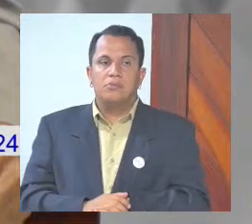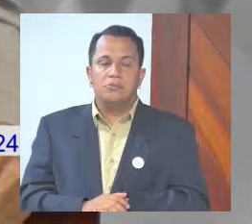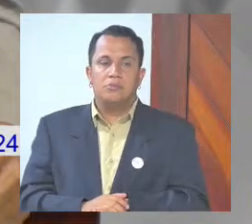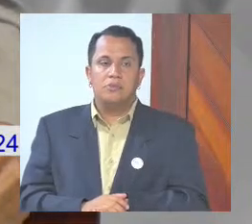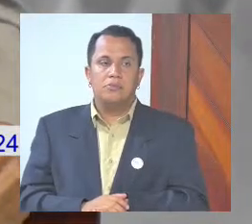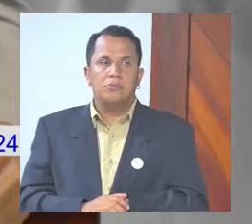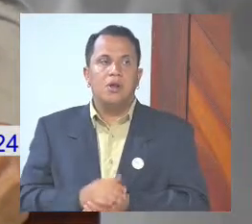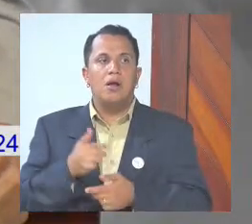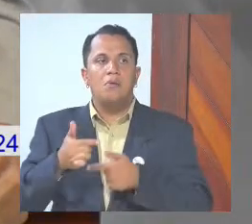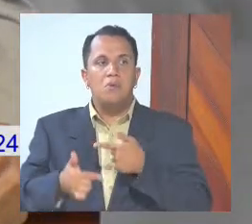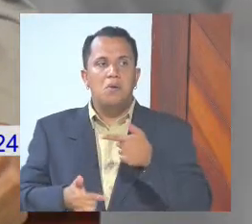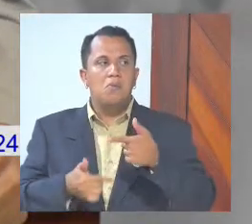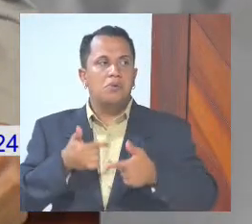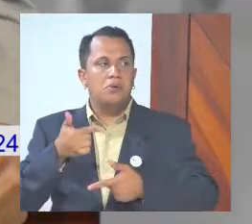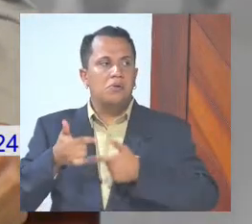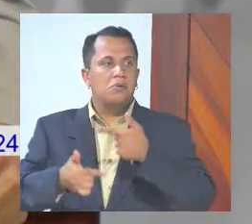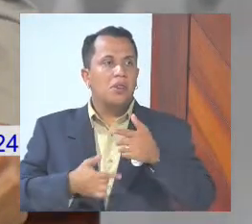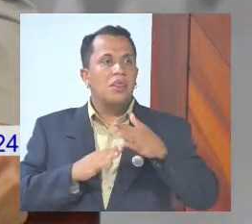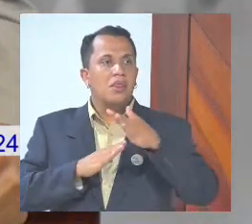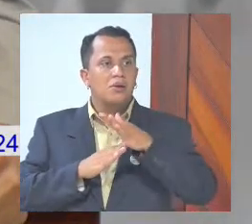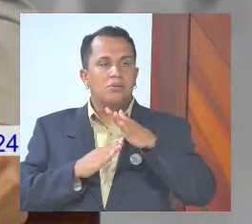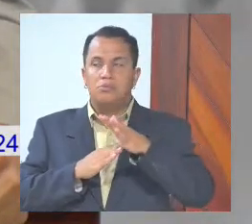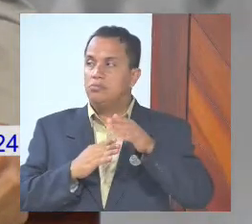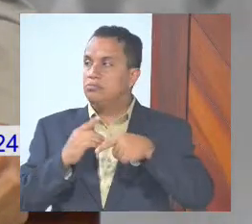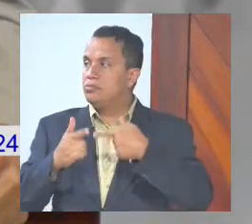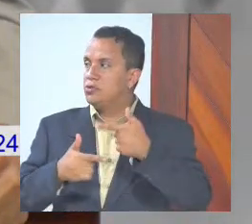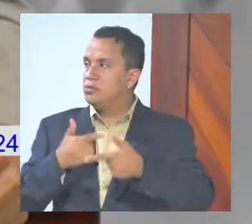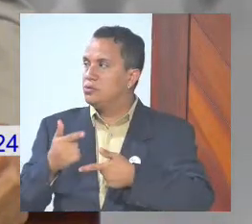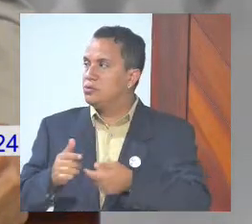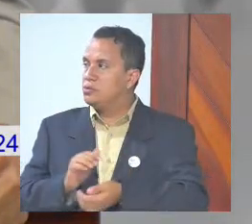E aí vai passando o tempo.